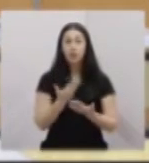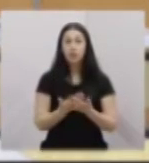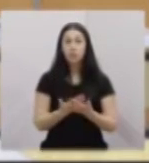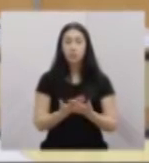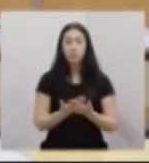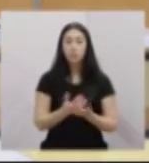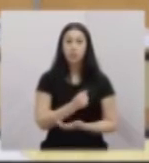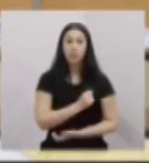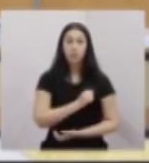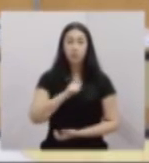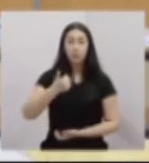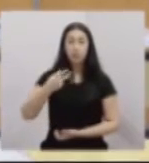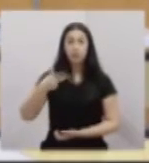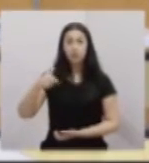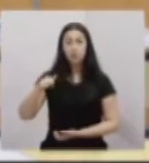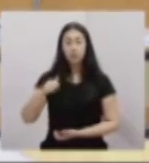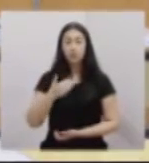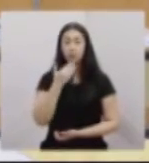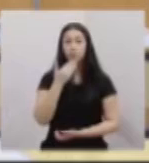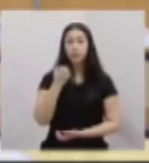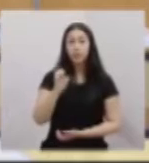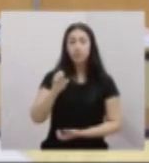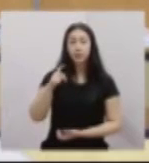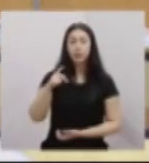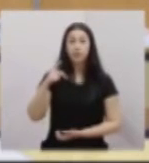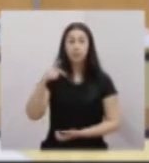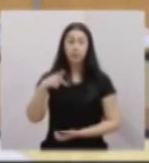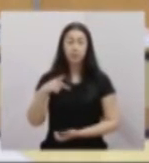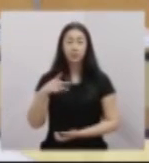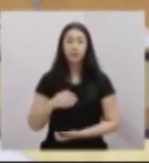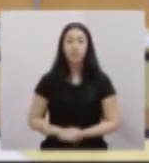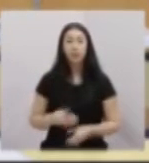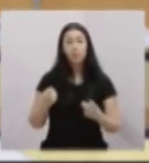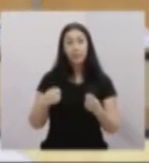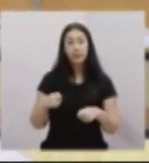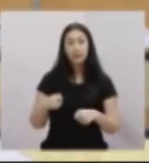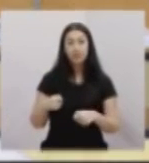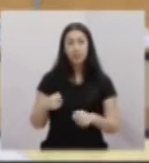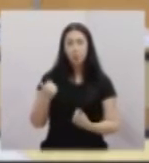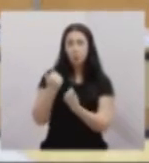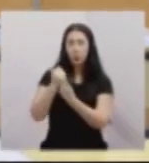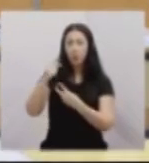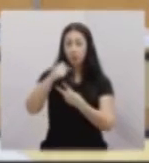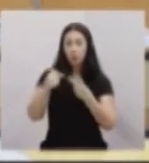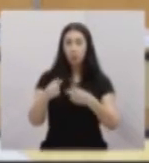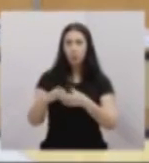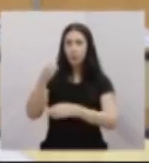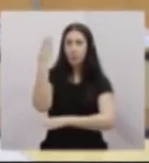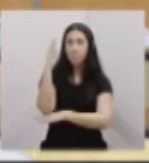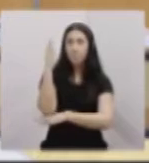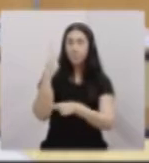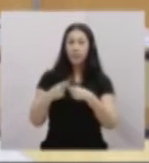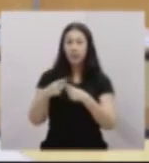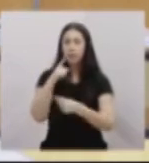Requerimento 127, EDP, solicitando a substituição de 2 postes de madeira que apresentam risco